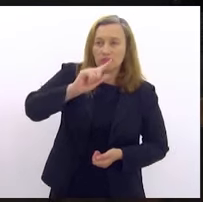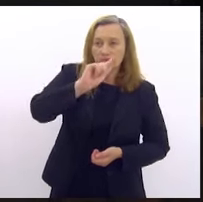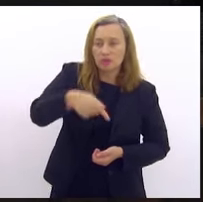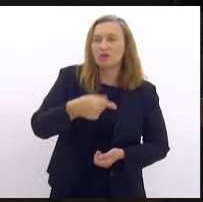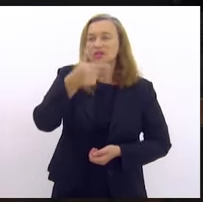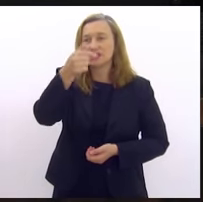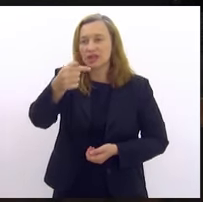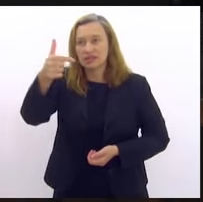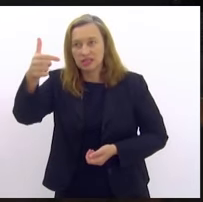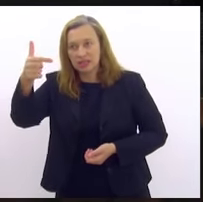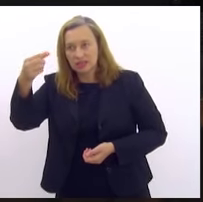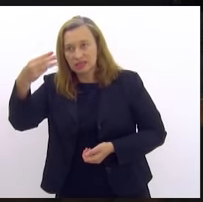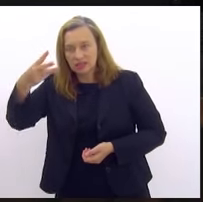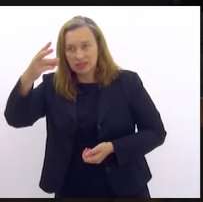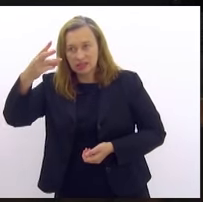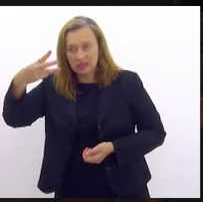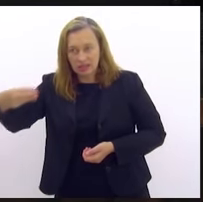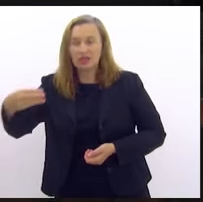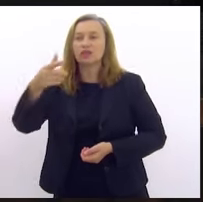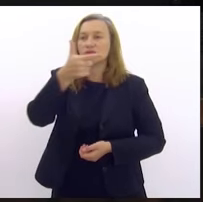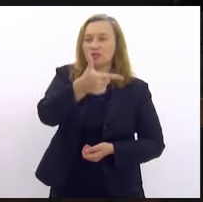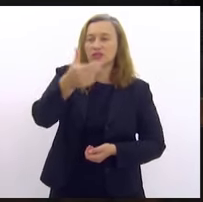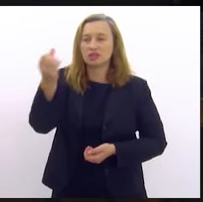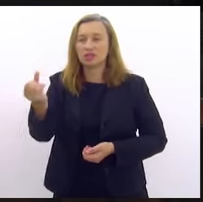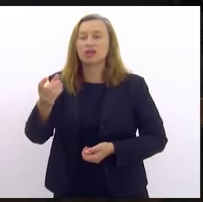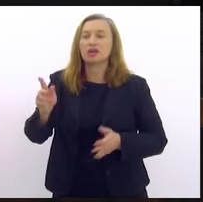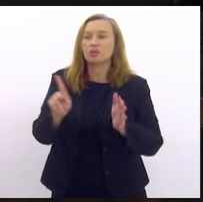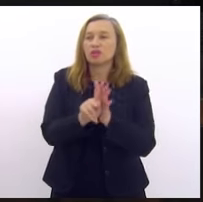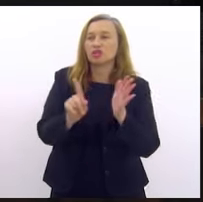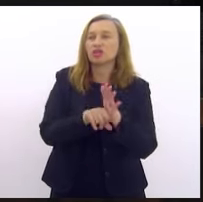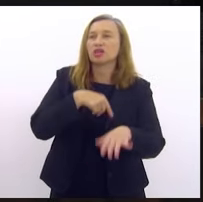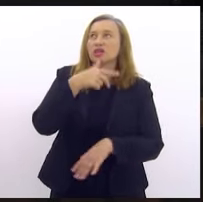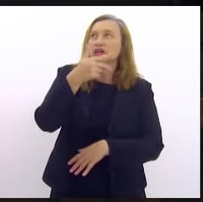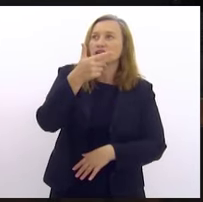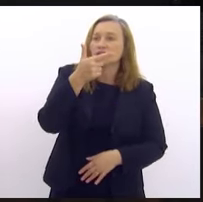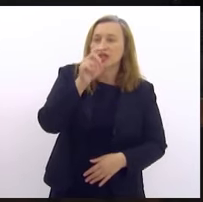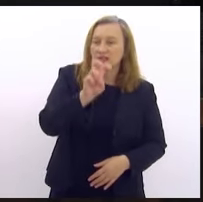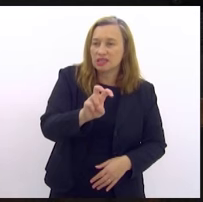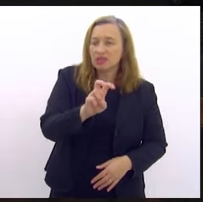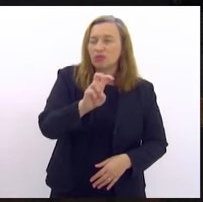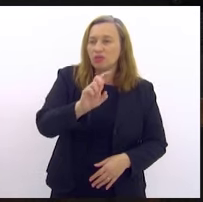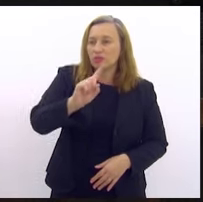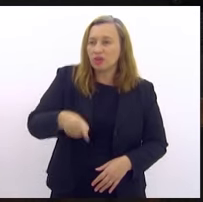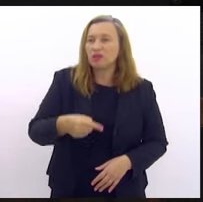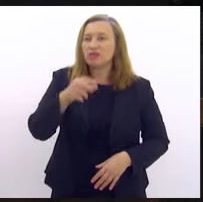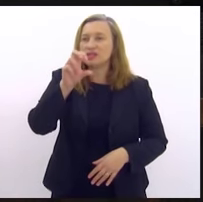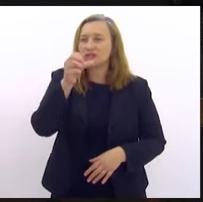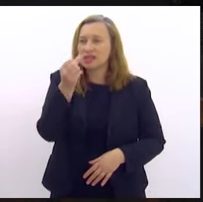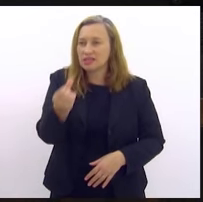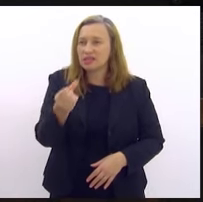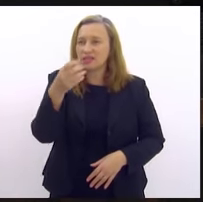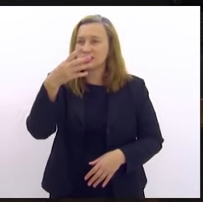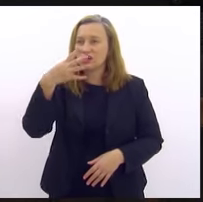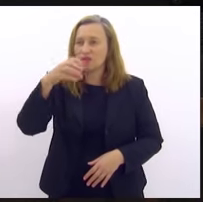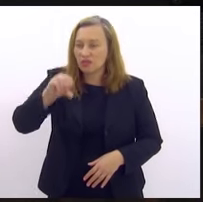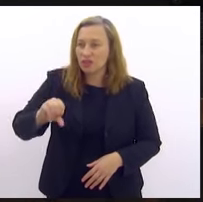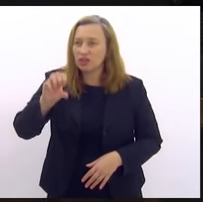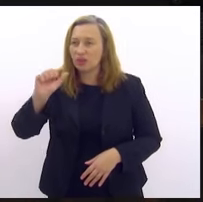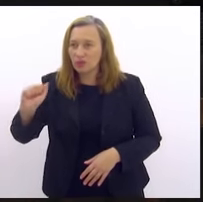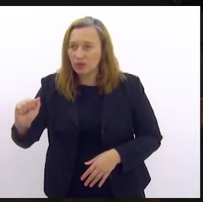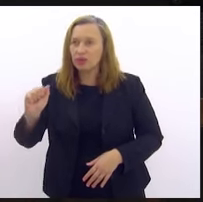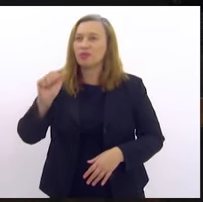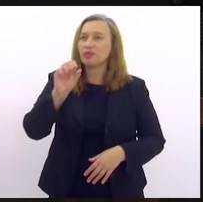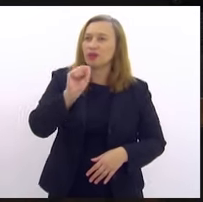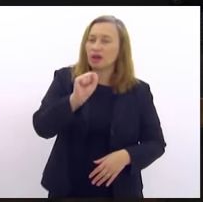1.703 de 2016, projeto de lei 5.289-A de 2022, projeto de